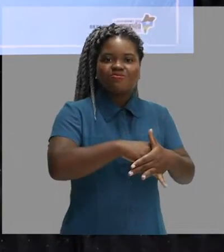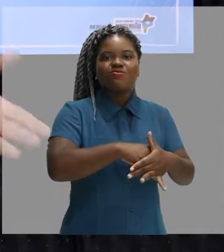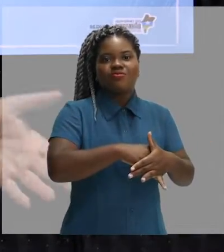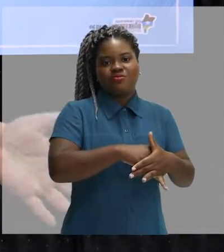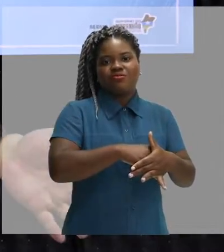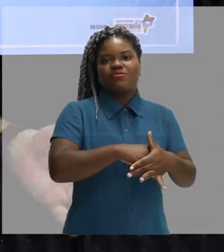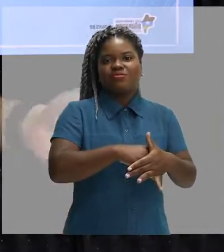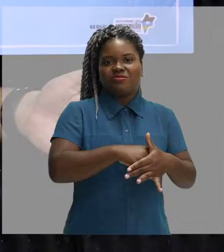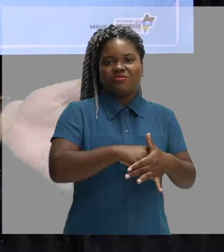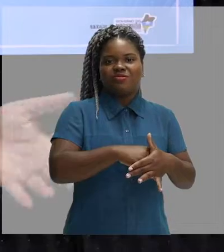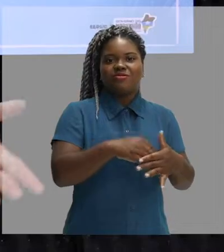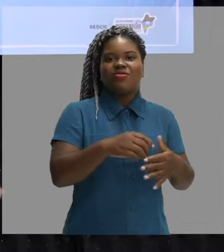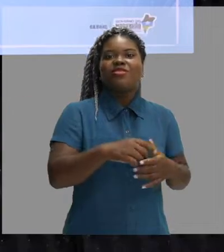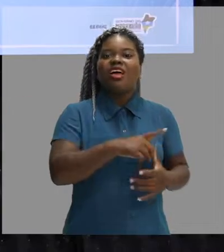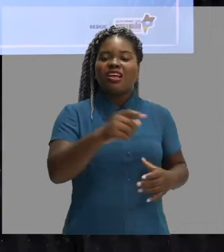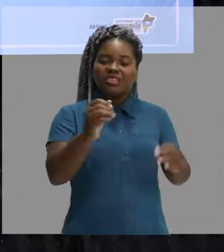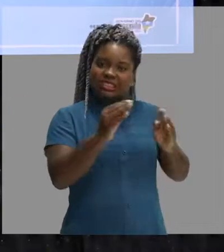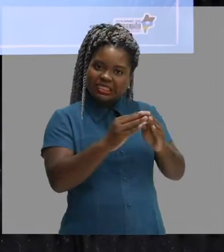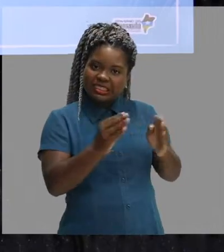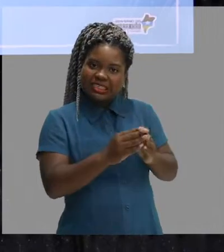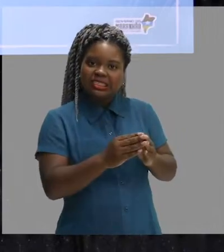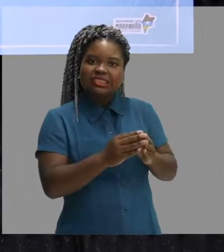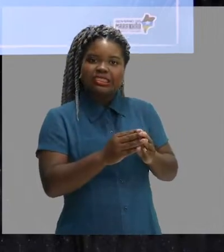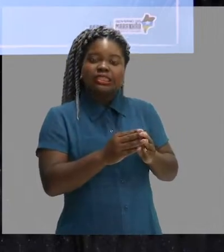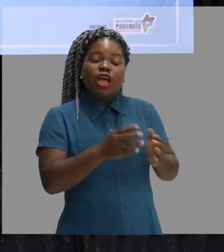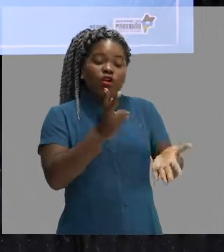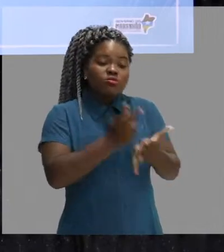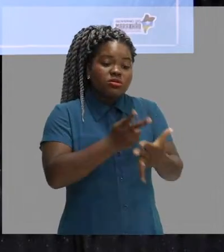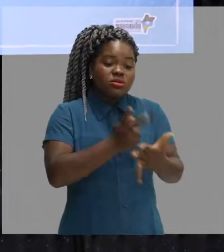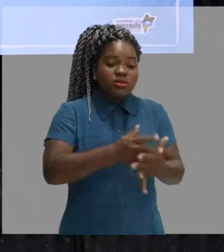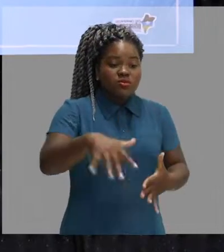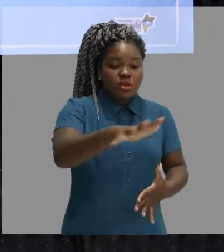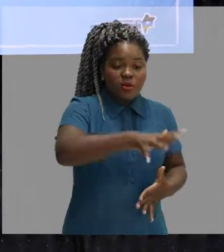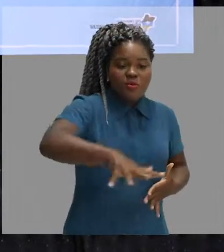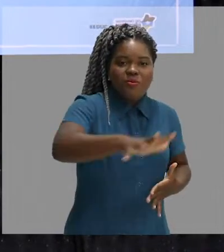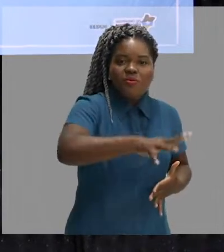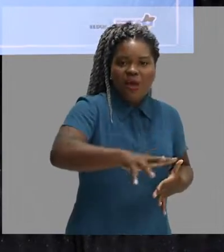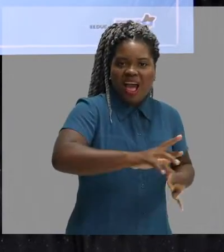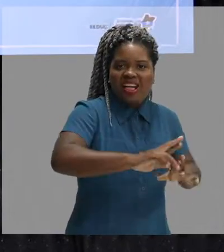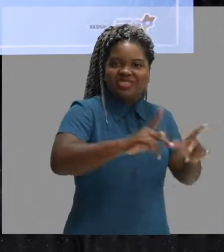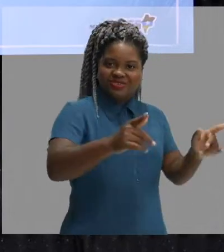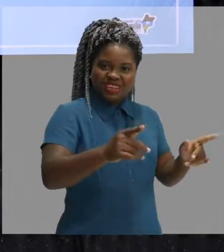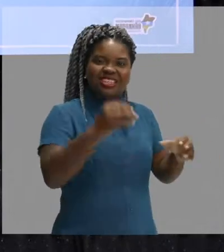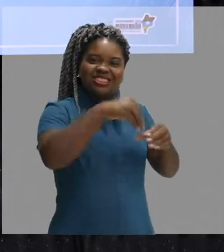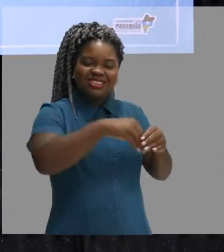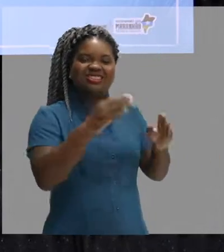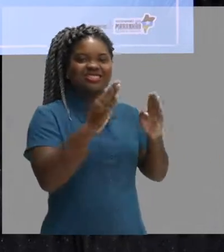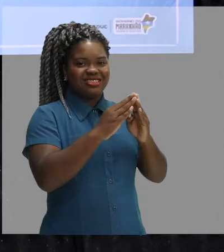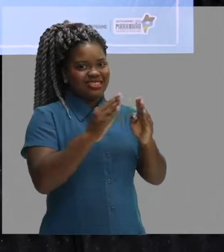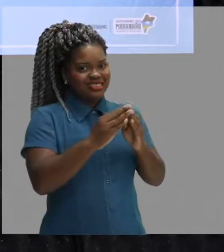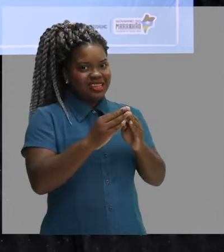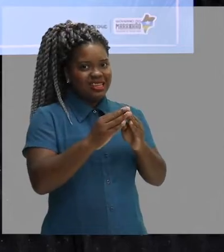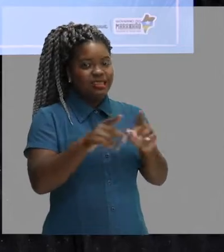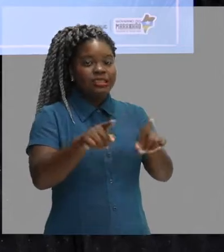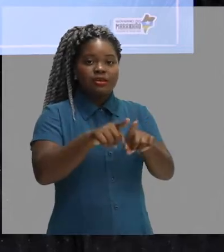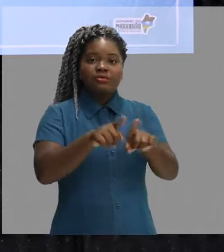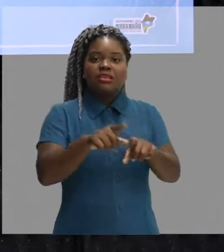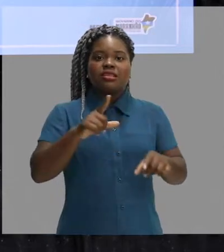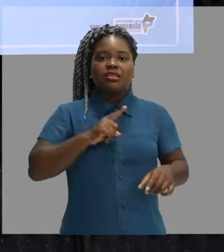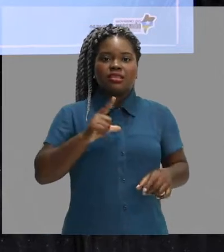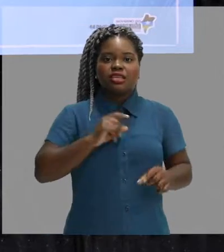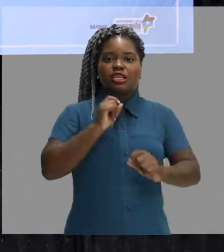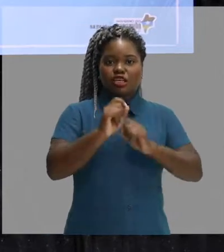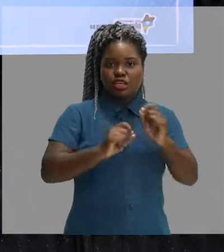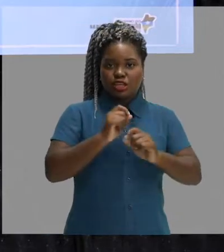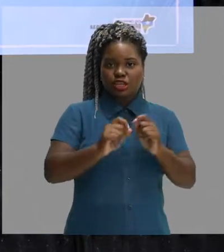não deixam tu jogar em casa para quebrar as coisas. Então sempre é um ambiente de fora da casa. Outro brinquedo que ele ganha, carrinho. O que